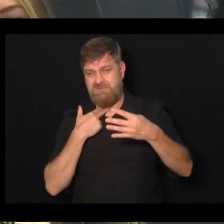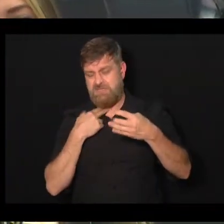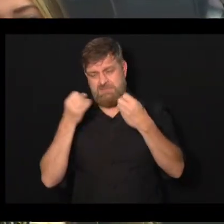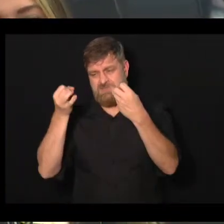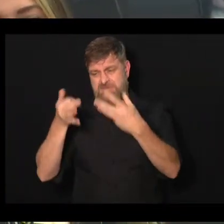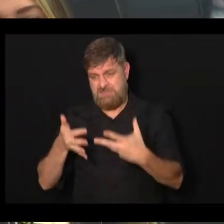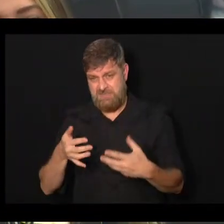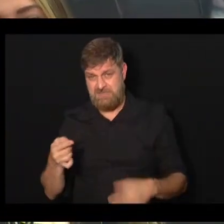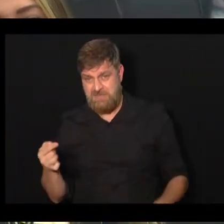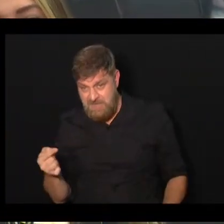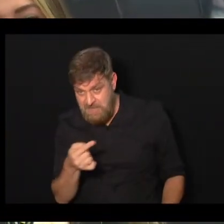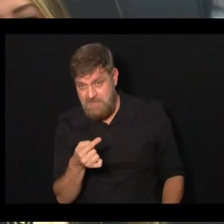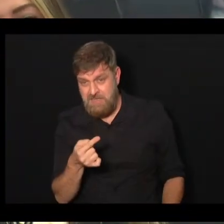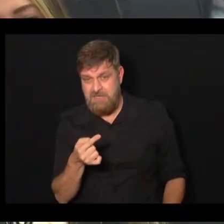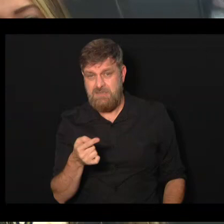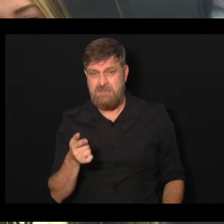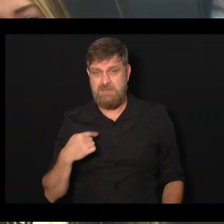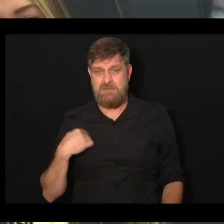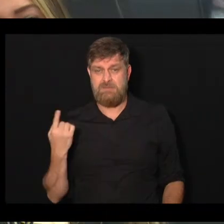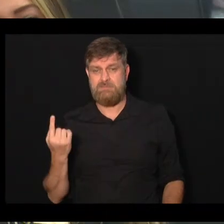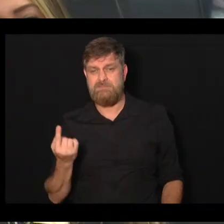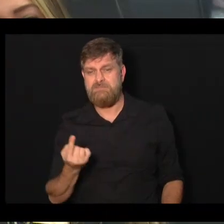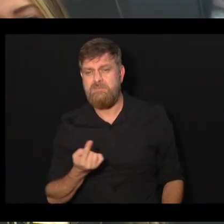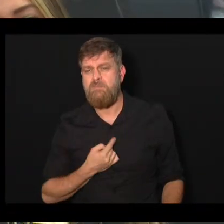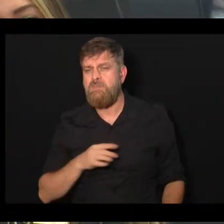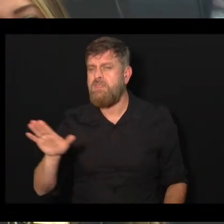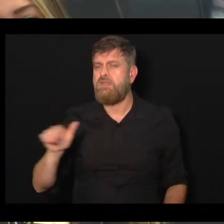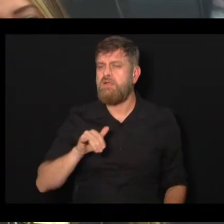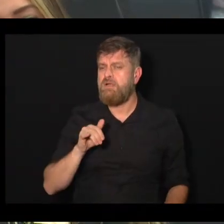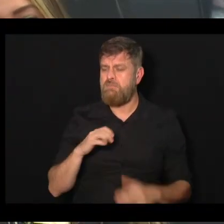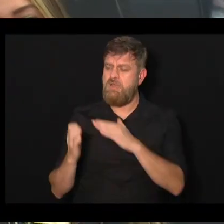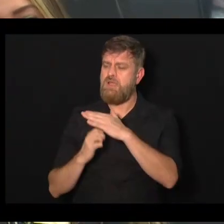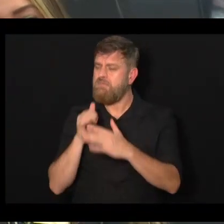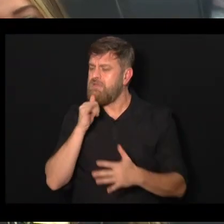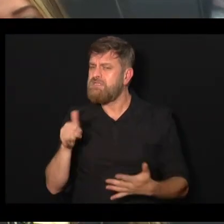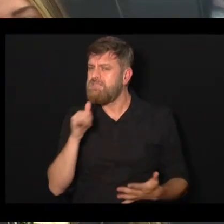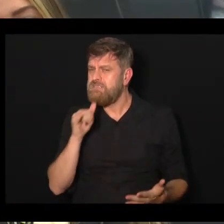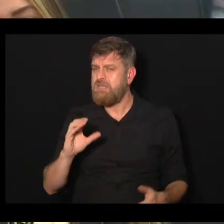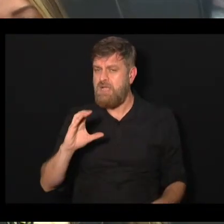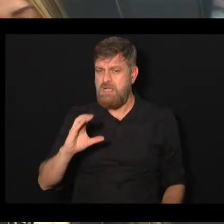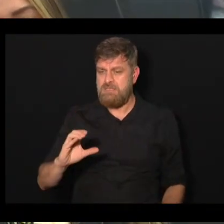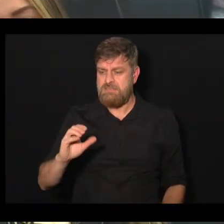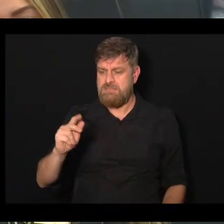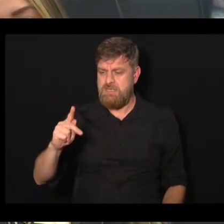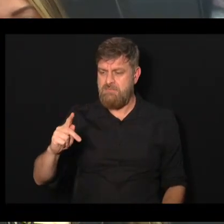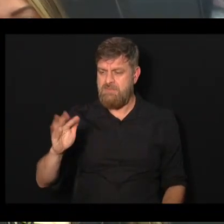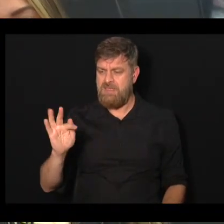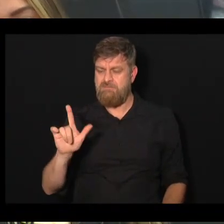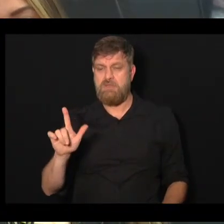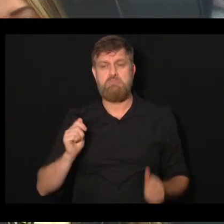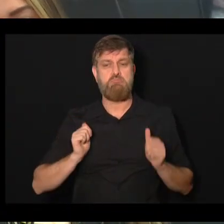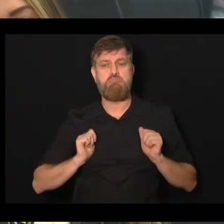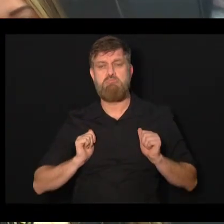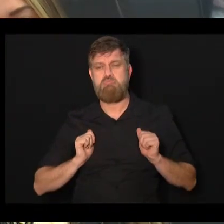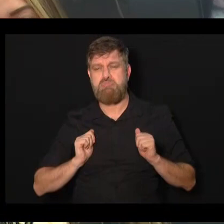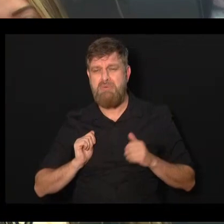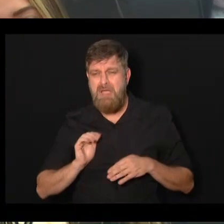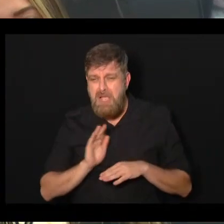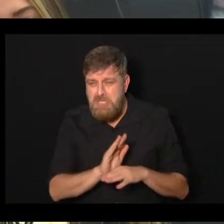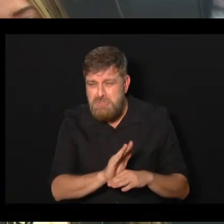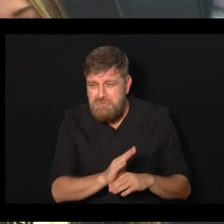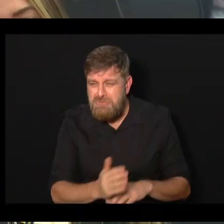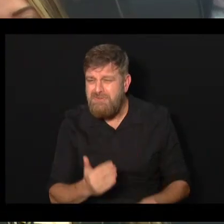Esse menino, nós questionamos a CPFL, que infelizmente foi omissa, inércia, em nenhum momento se